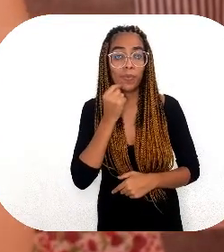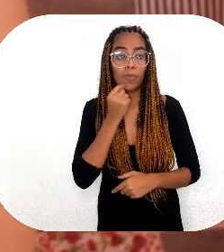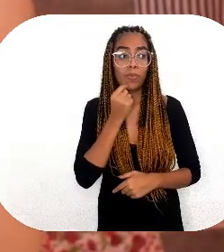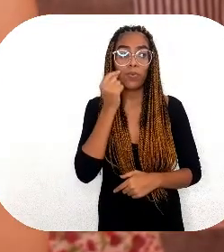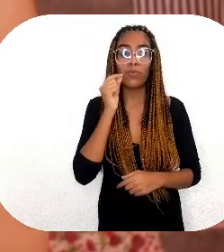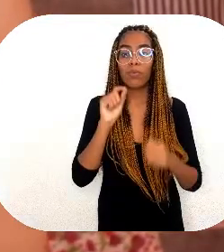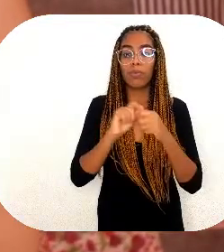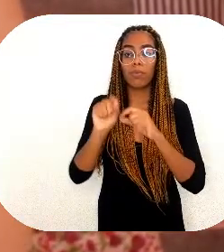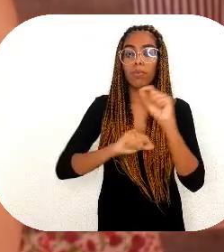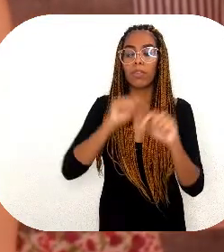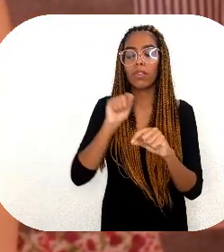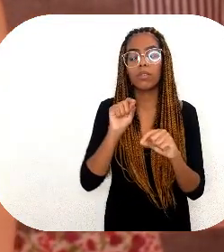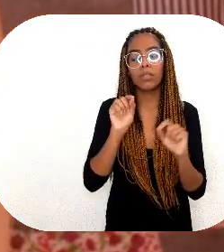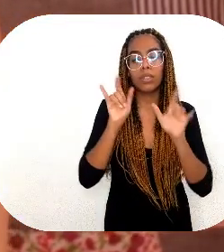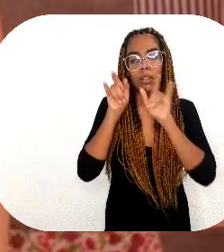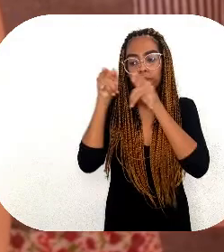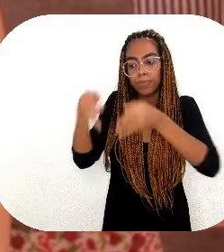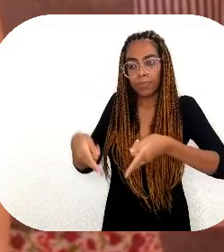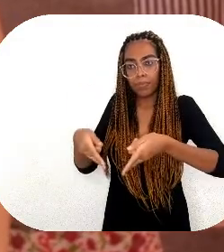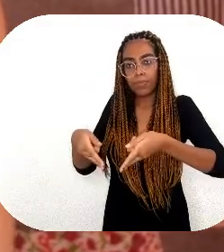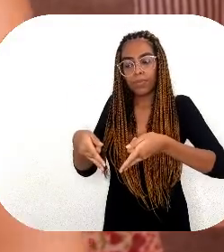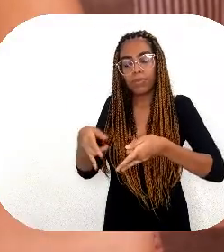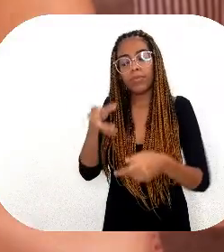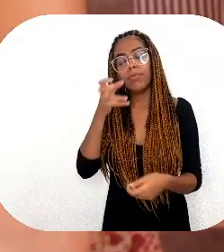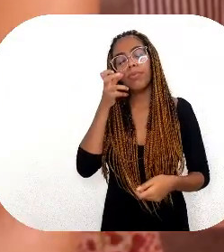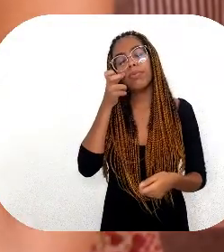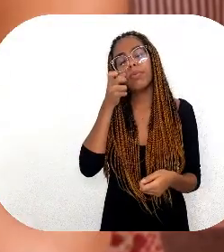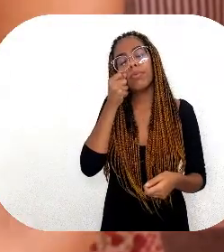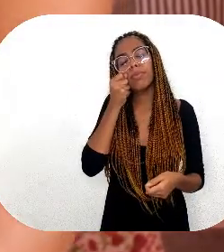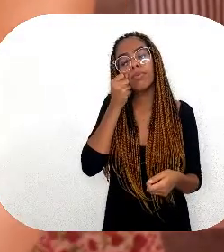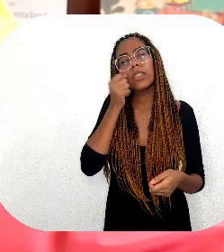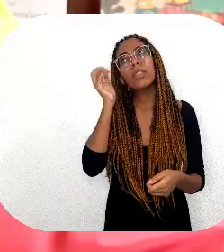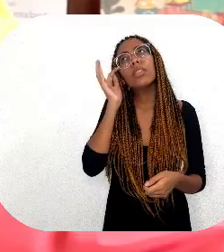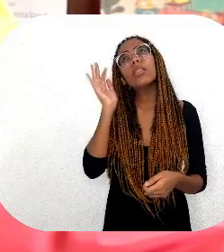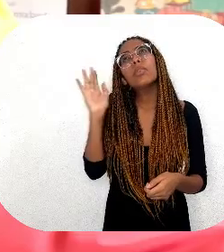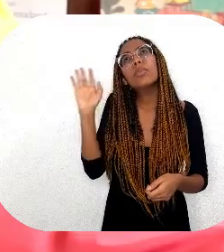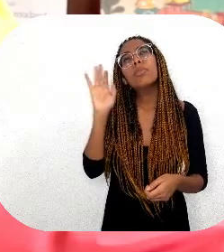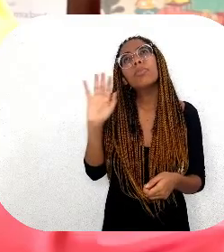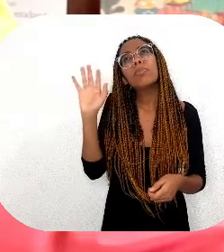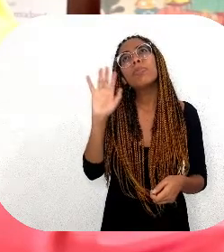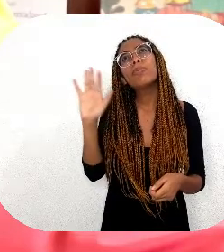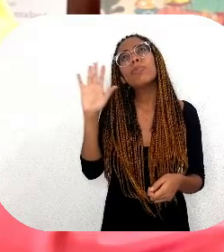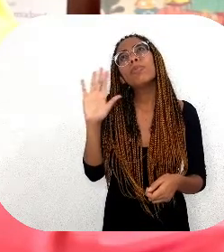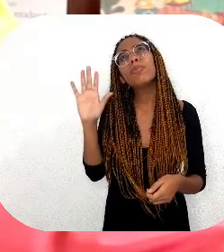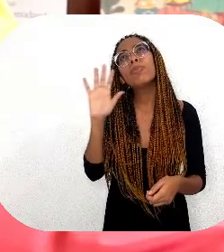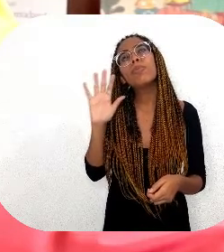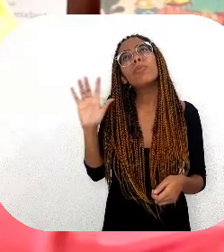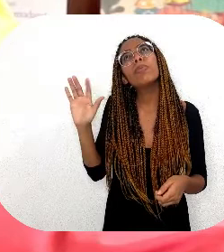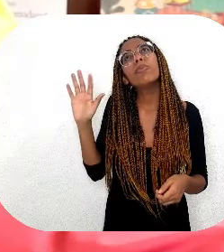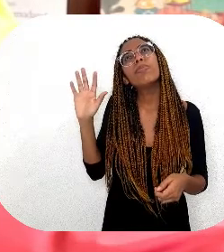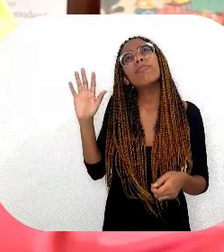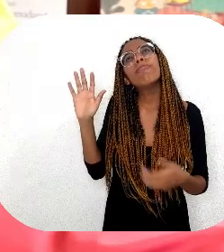sabem, mas o rato, o bicho danado, ele deitou na sua caminha de palhas e